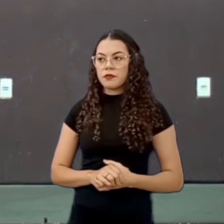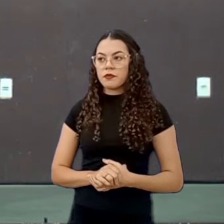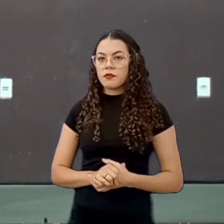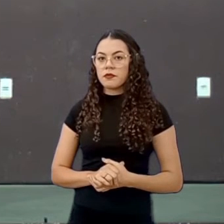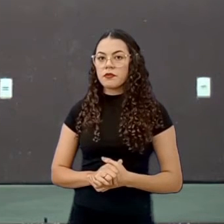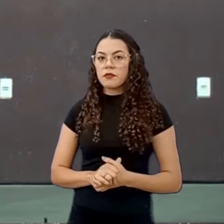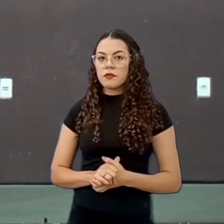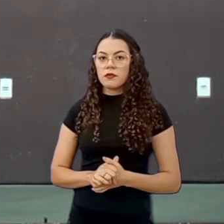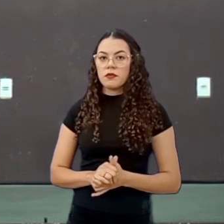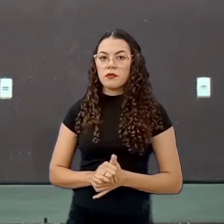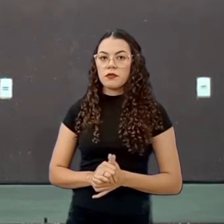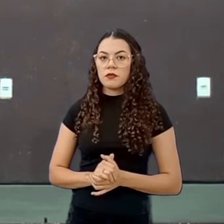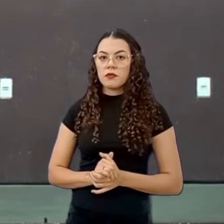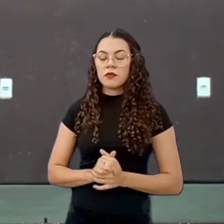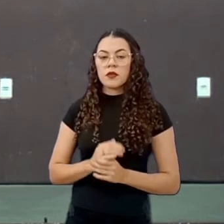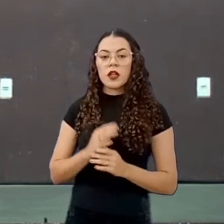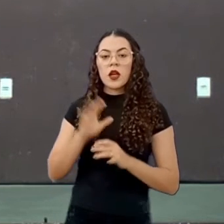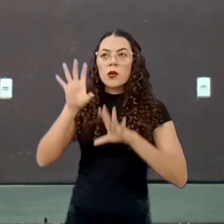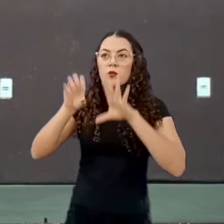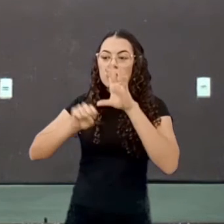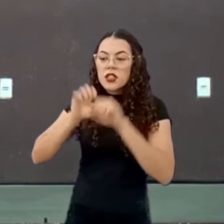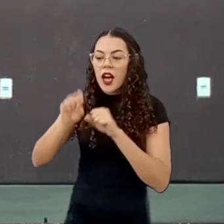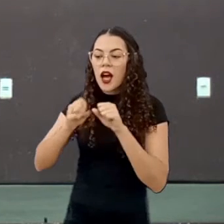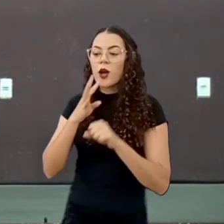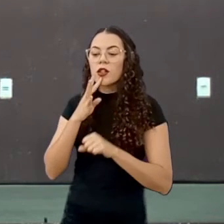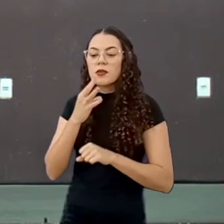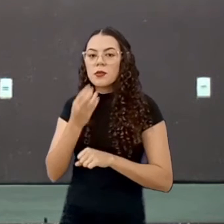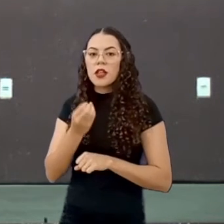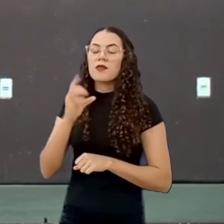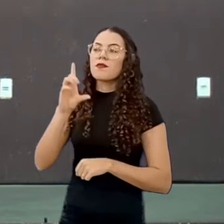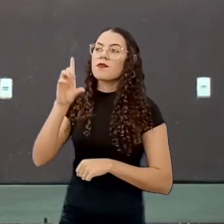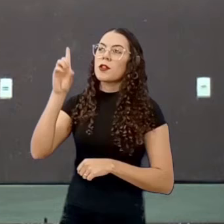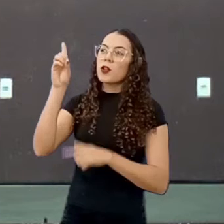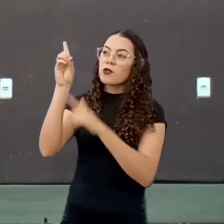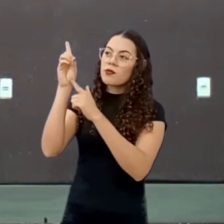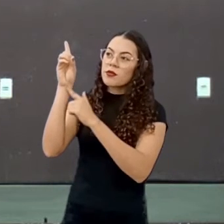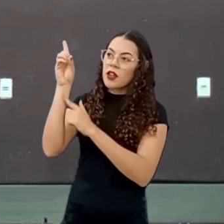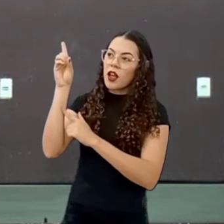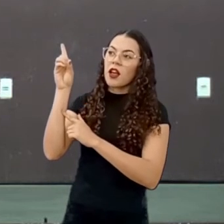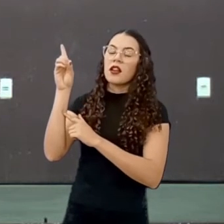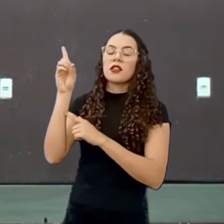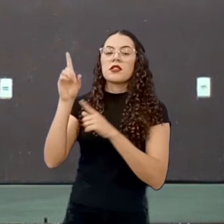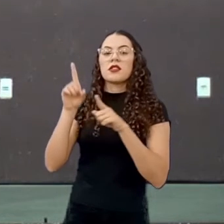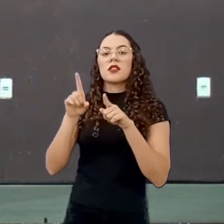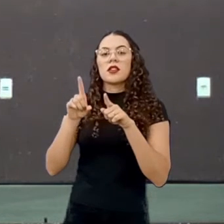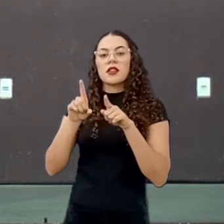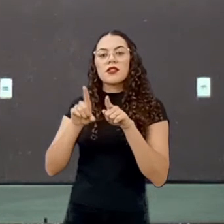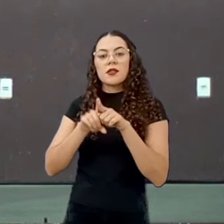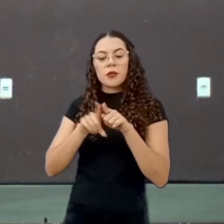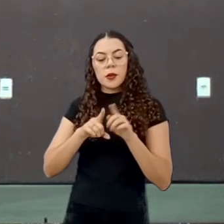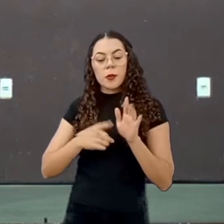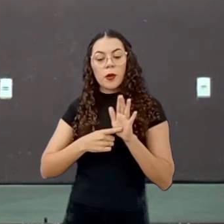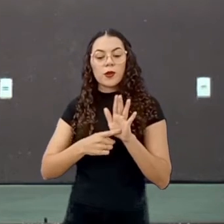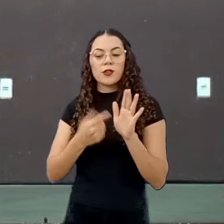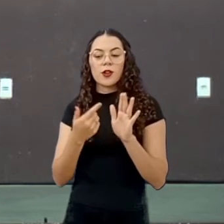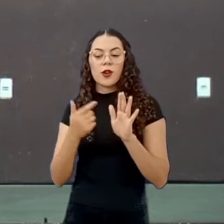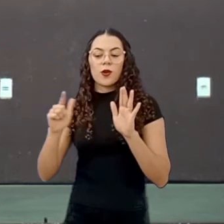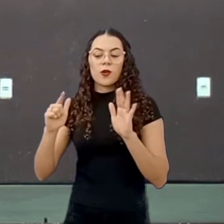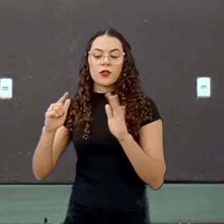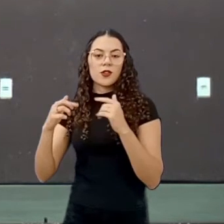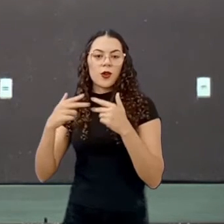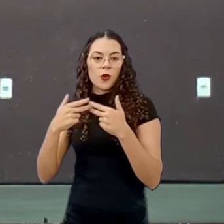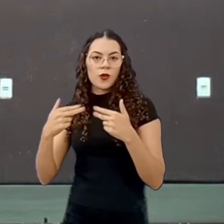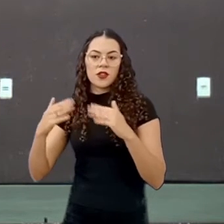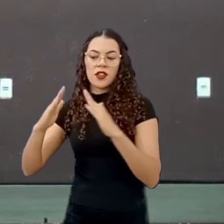Esse entendimento, essa busca pelo conhecimento de Deus, pela vontade de Deus, iria gerar mais algumas coisas naquela igreja. Versículo